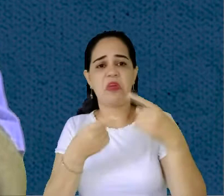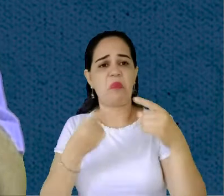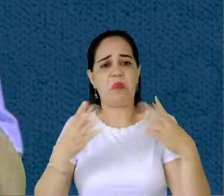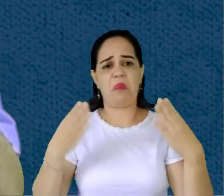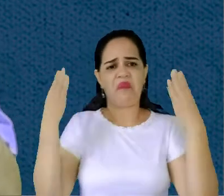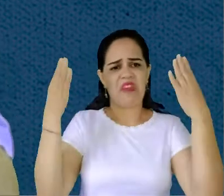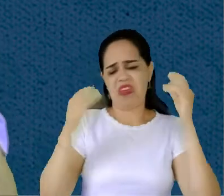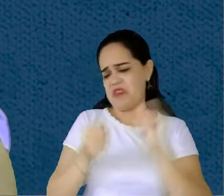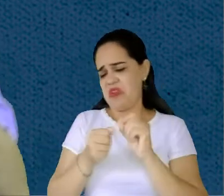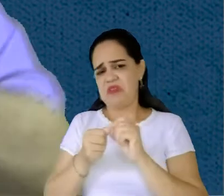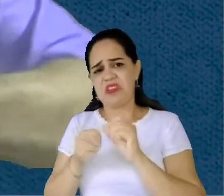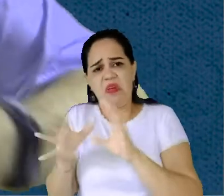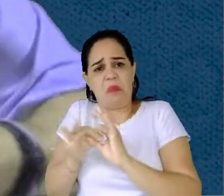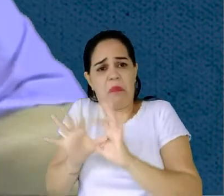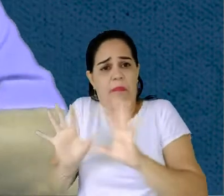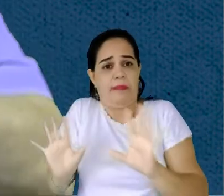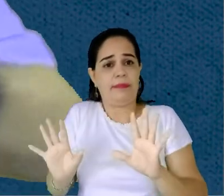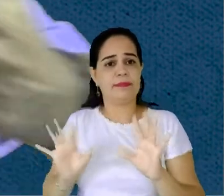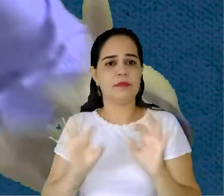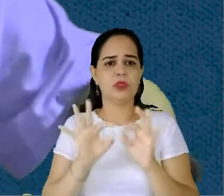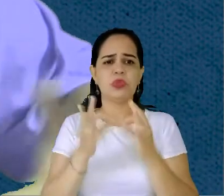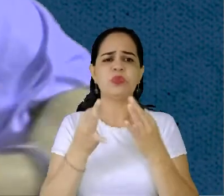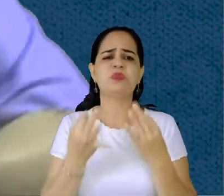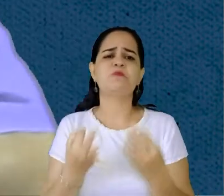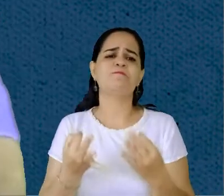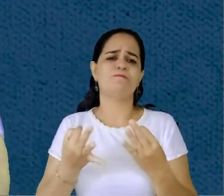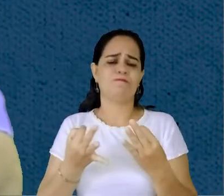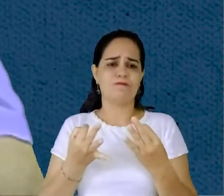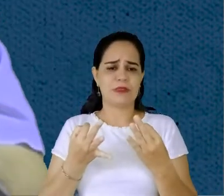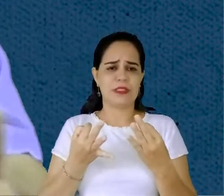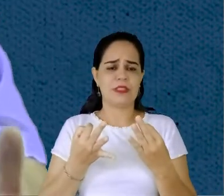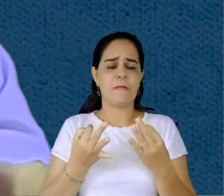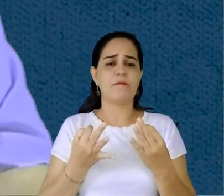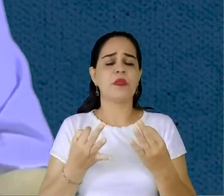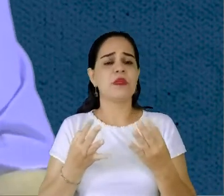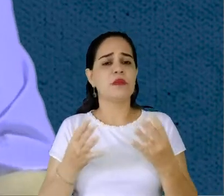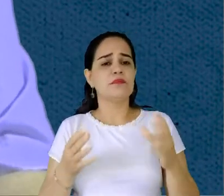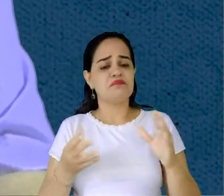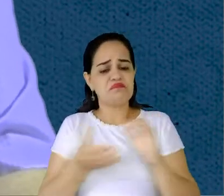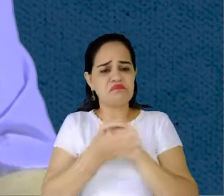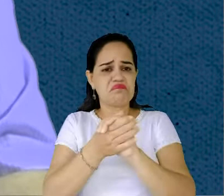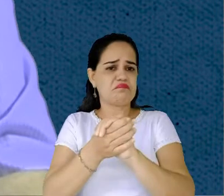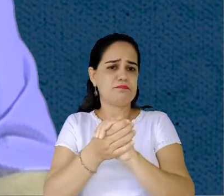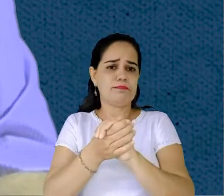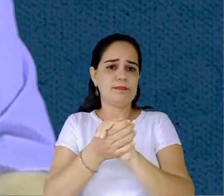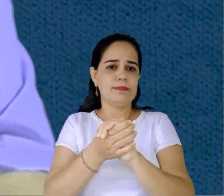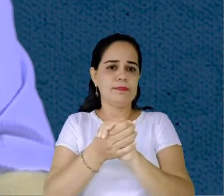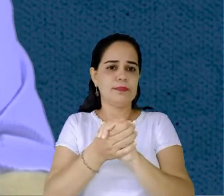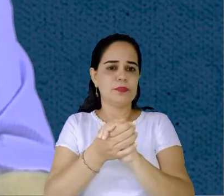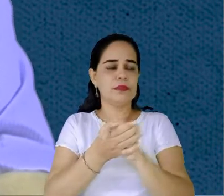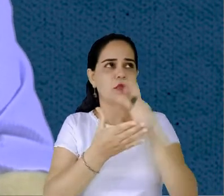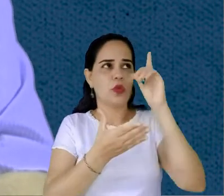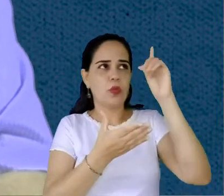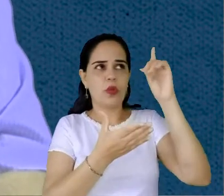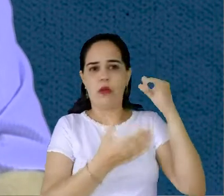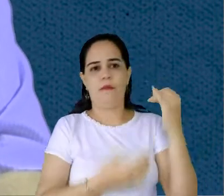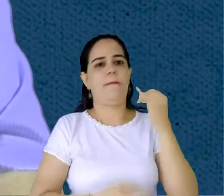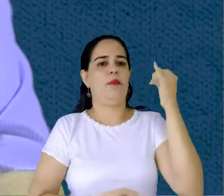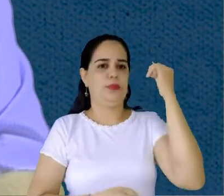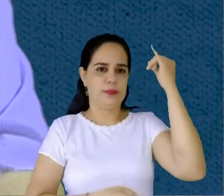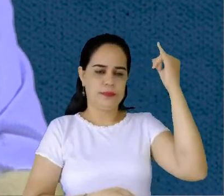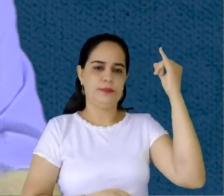outra coisa. Mas o casamento em si é uma coisa muito simples, mas que diante de Deus tem um grande